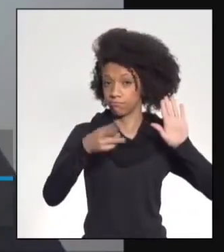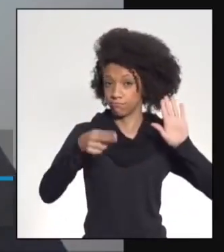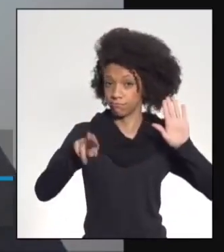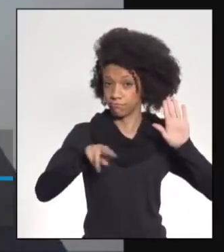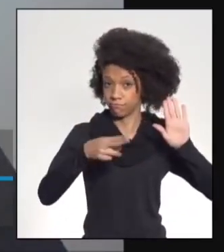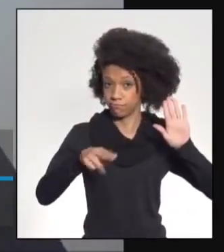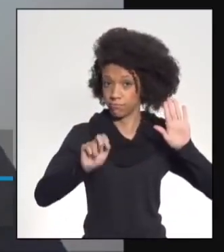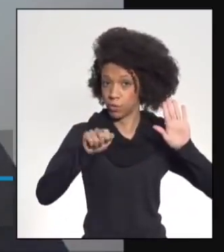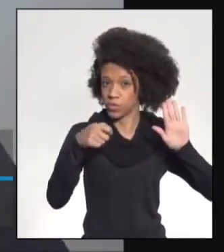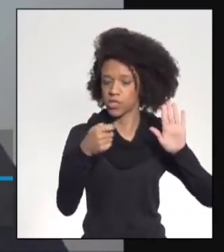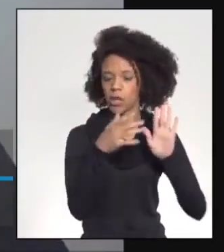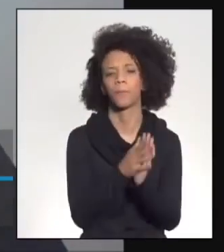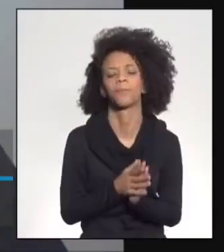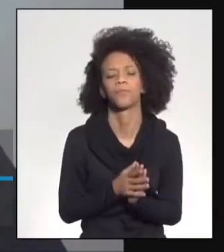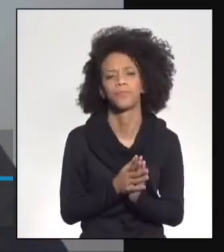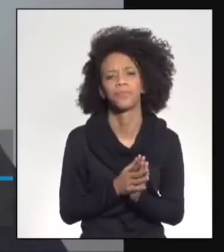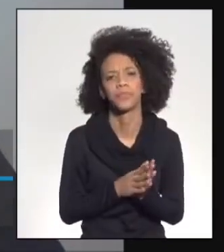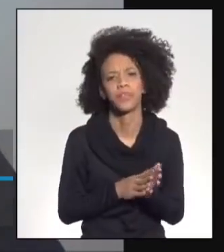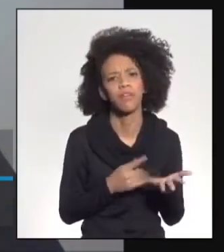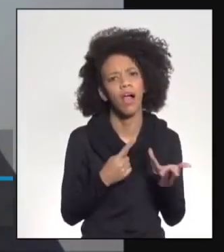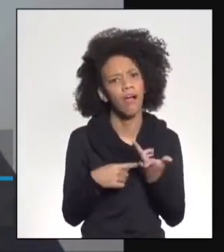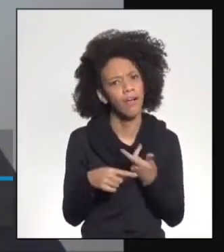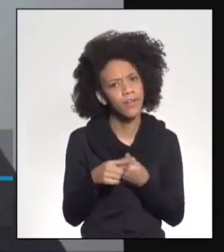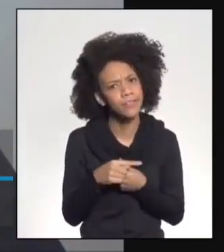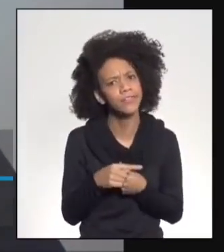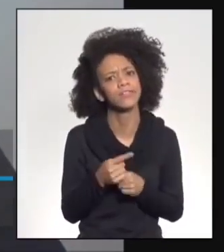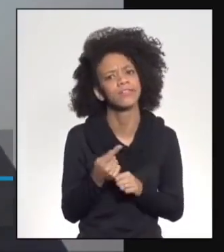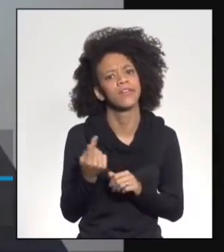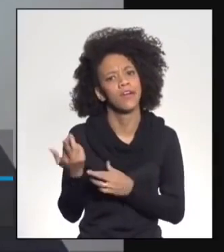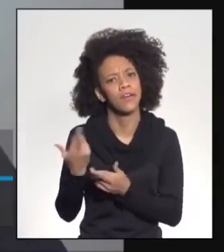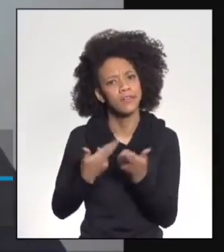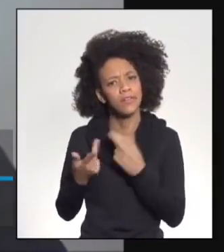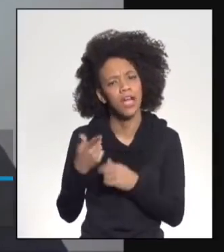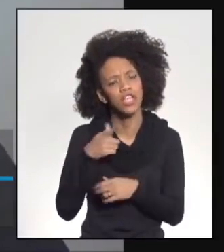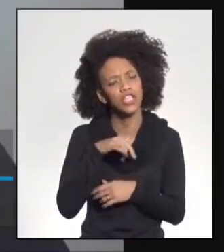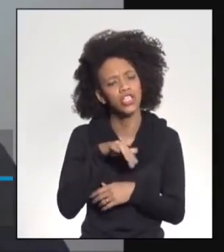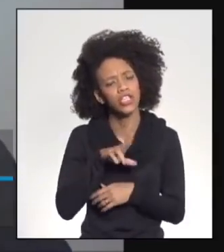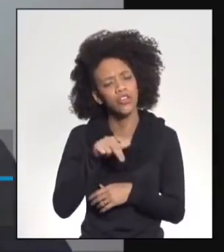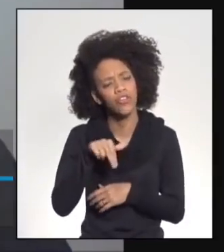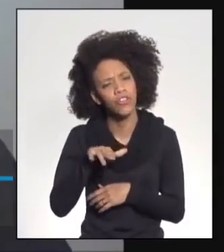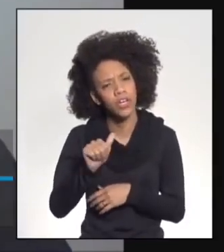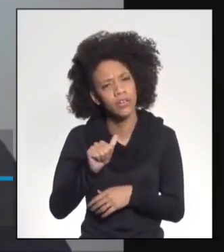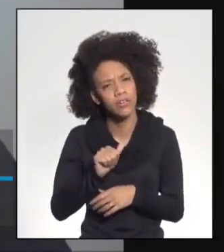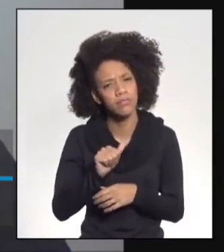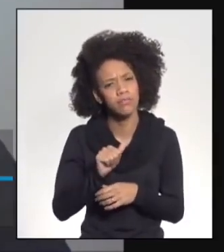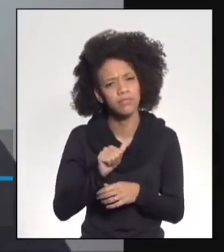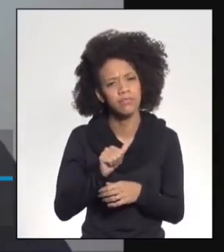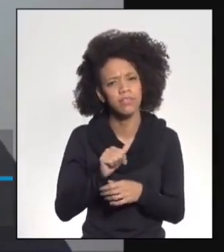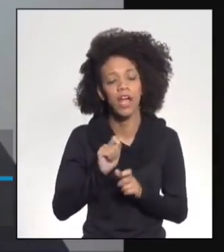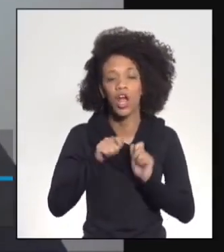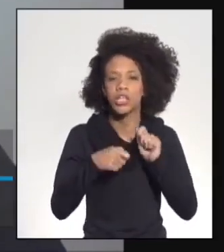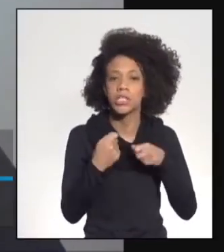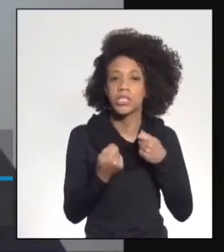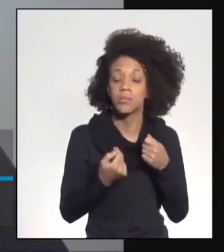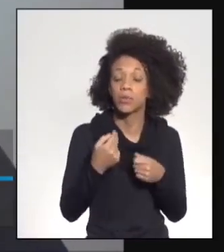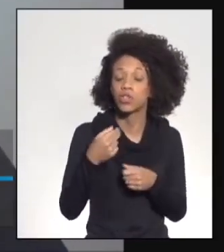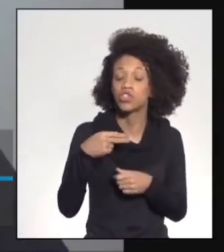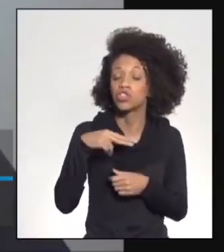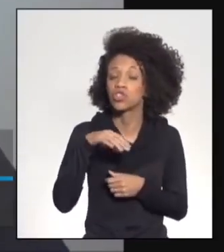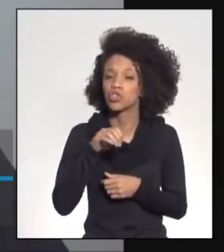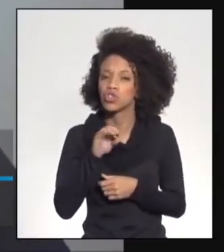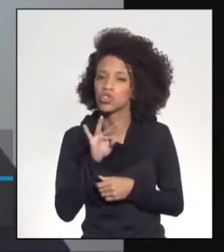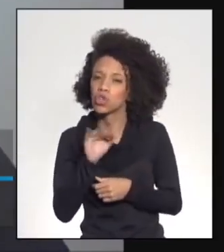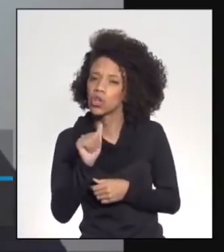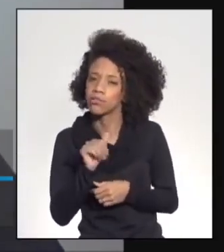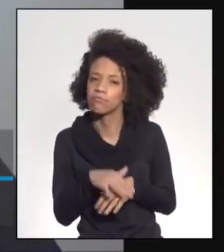Gabriel colocou, por notas também, né? A Giovana colocou, muitos colocaram isso. E, como